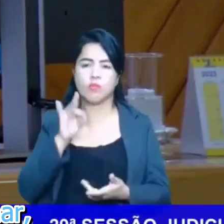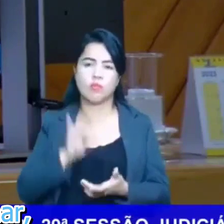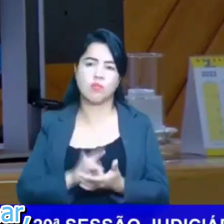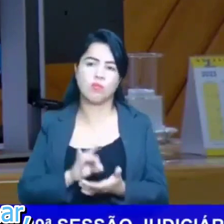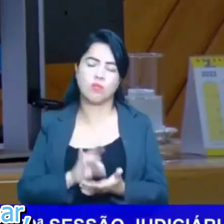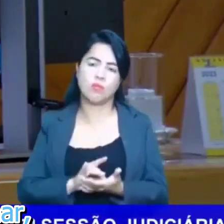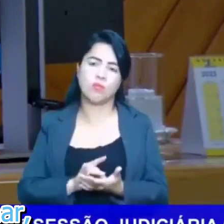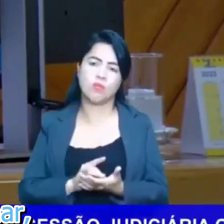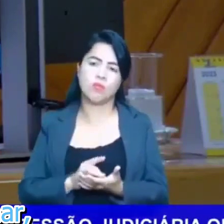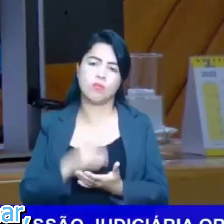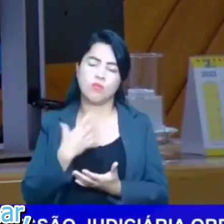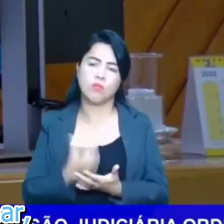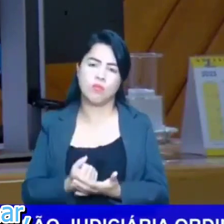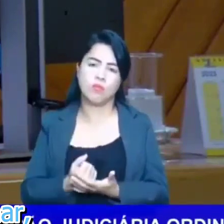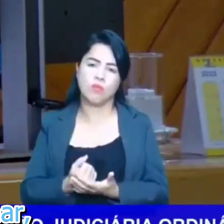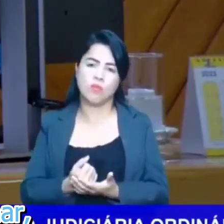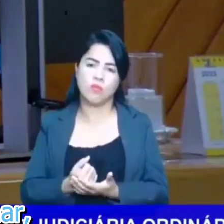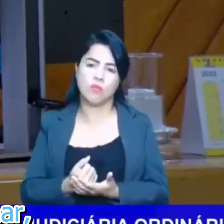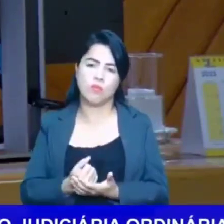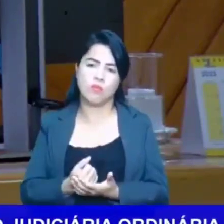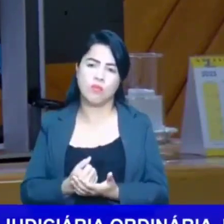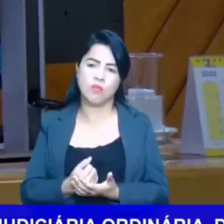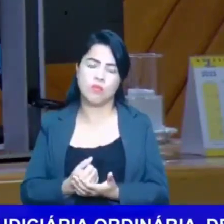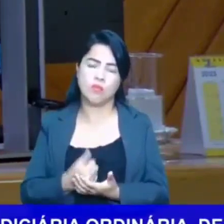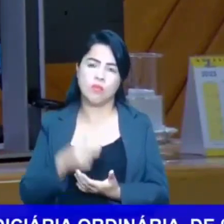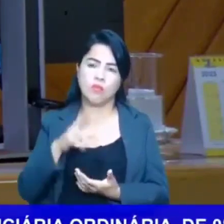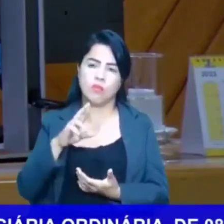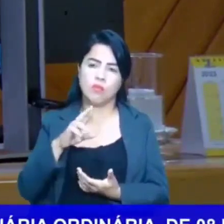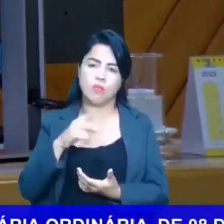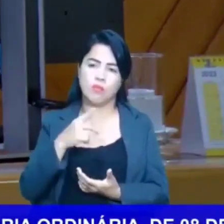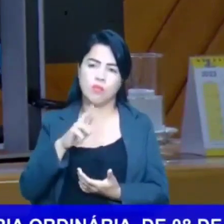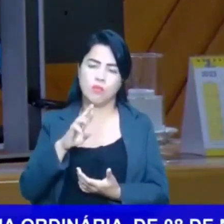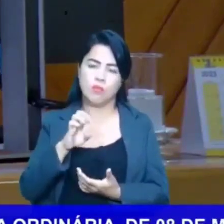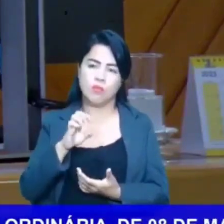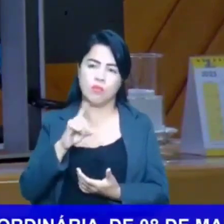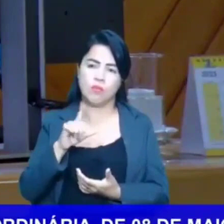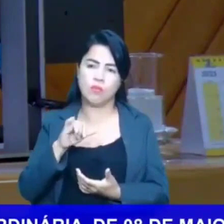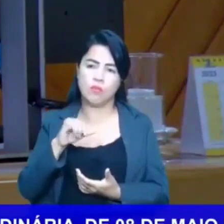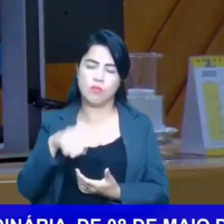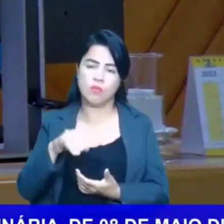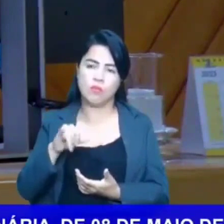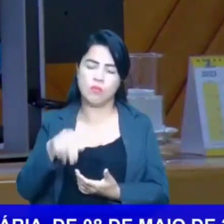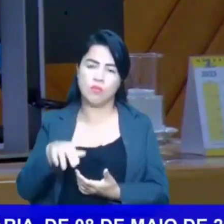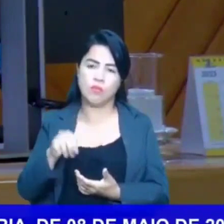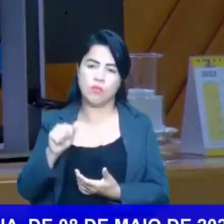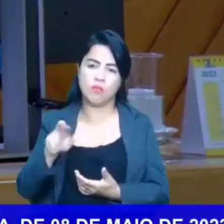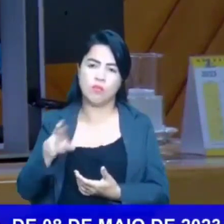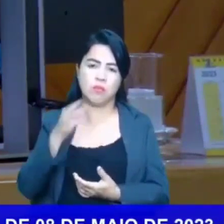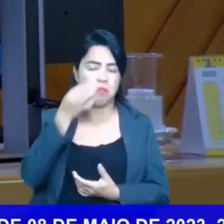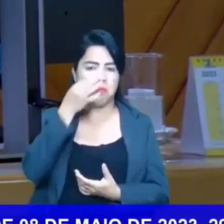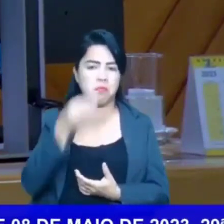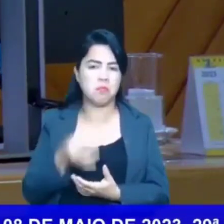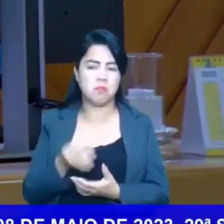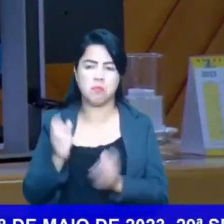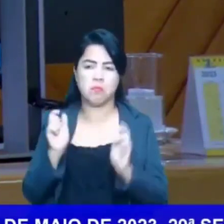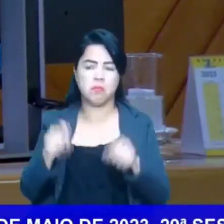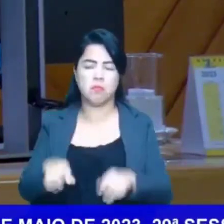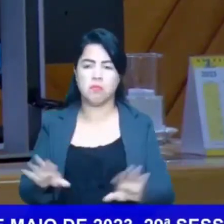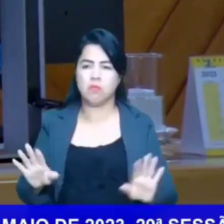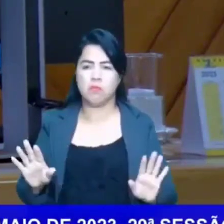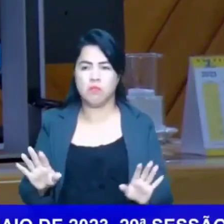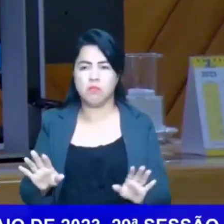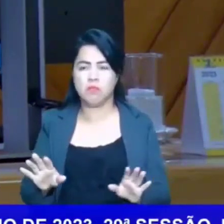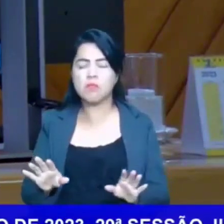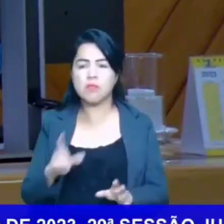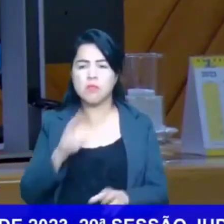o acolhimento da preliminar, em que eu não vi aqui a